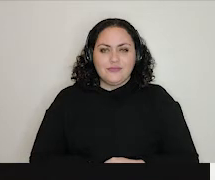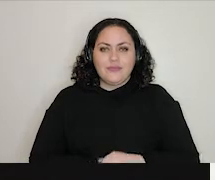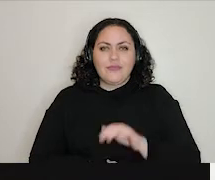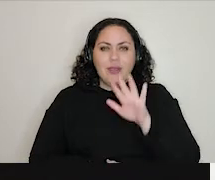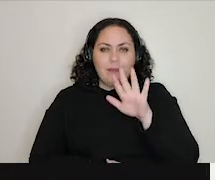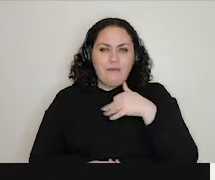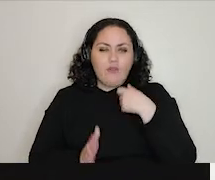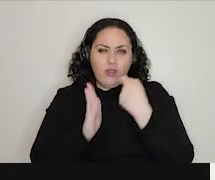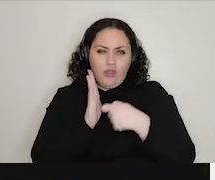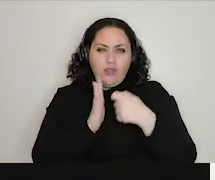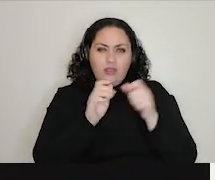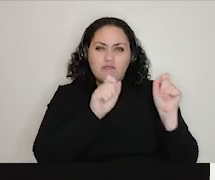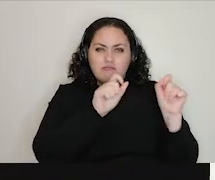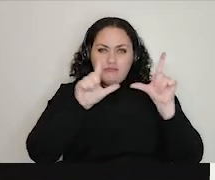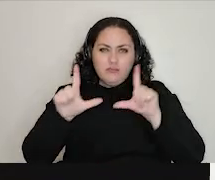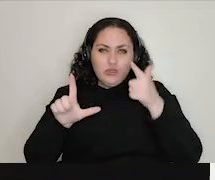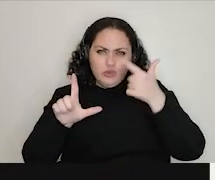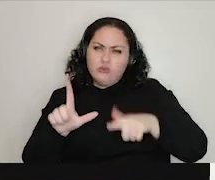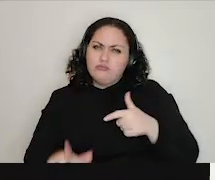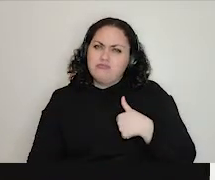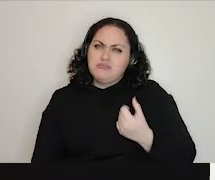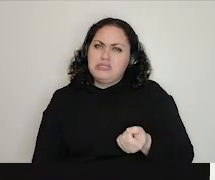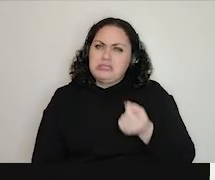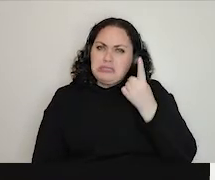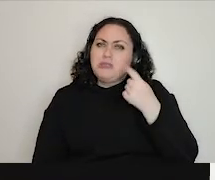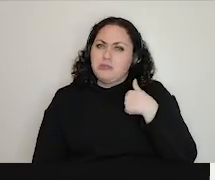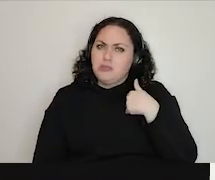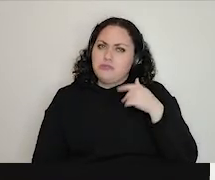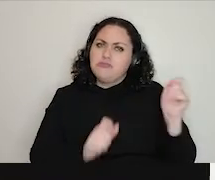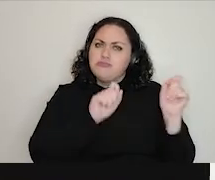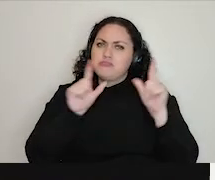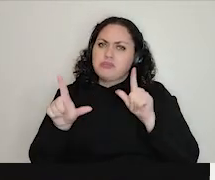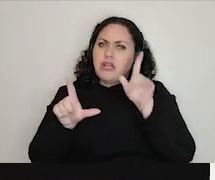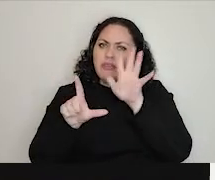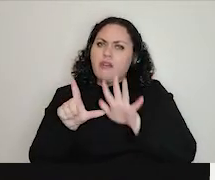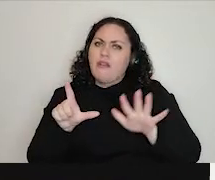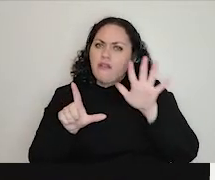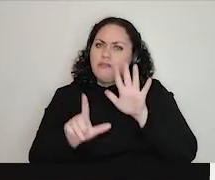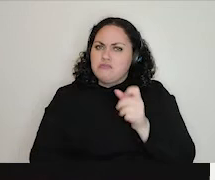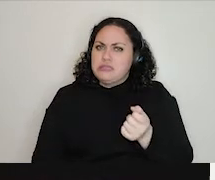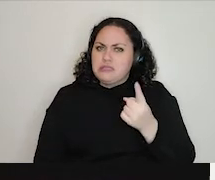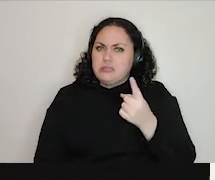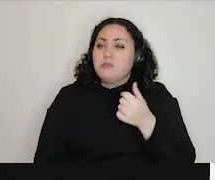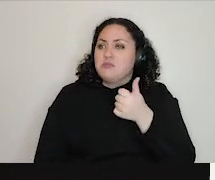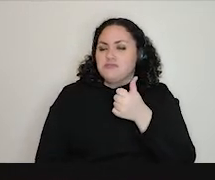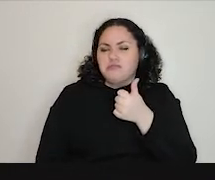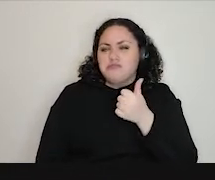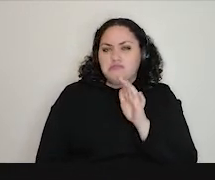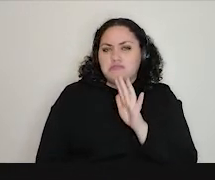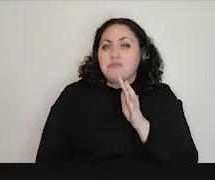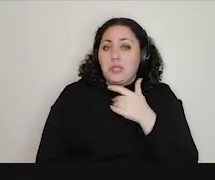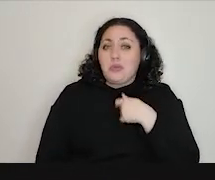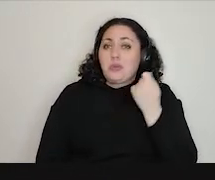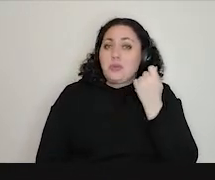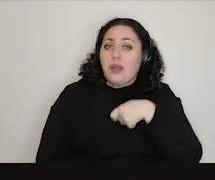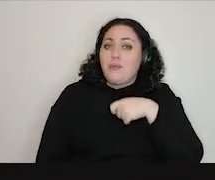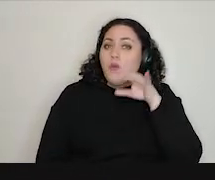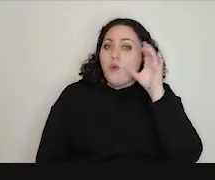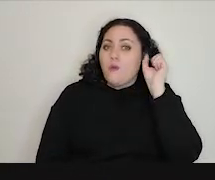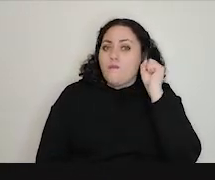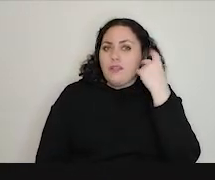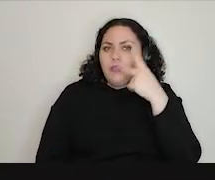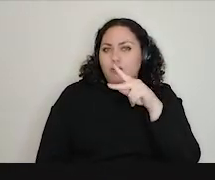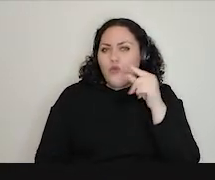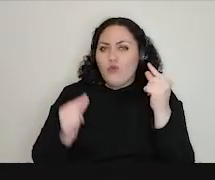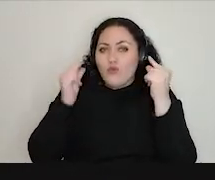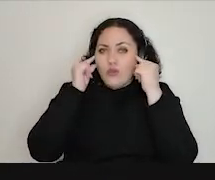Eu vou tentar compartilhar agora de novo, tá? Que estranho, porque eu compartilhei a tela. Peraí. A gente estava conseguindo ouvir pelo teu